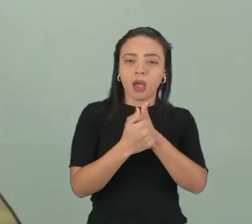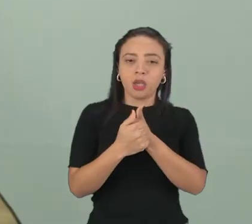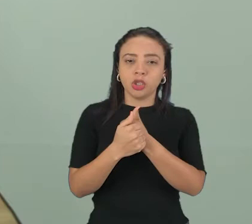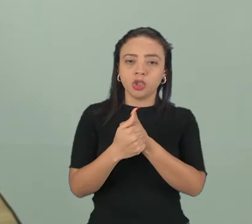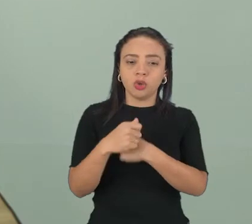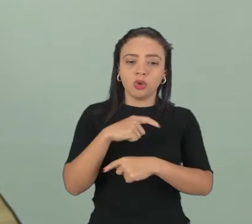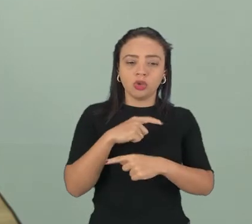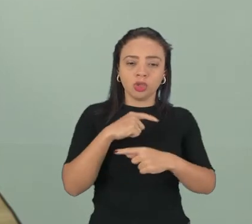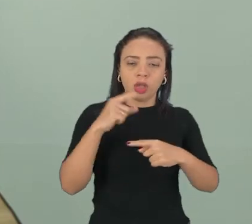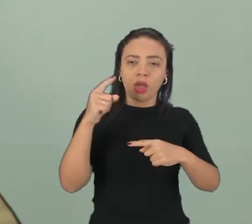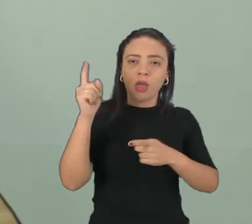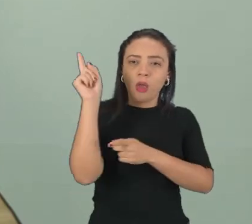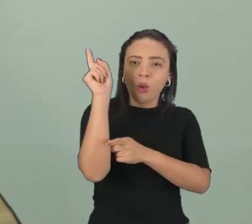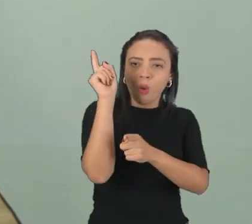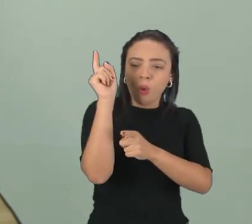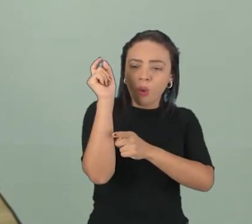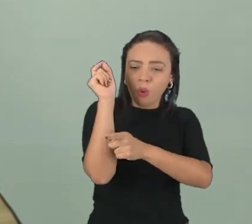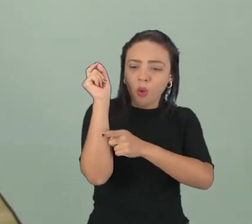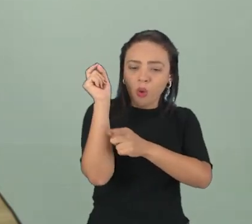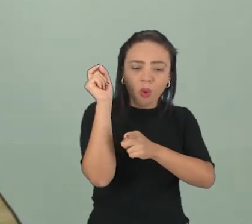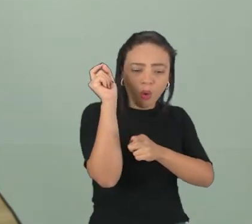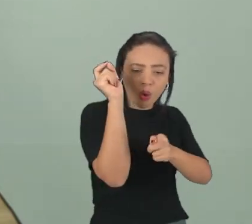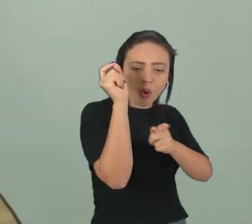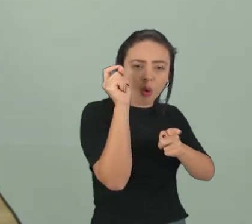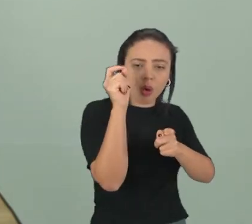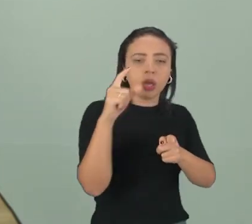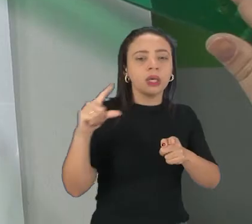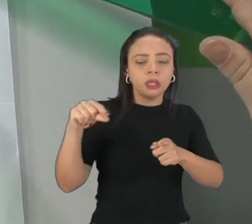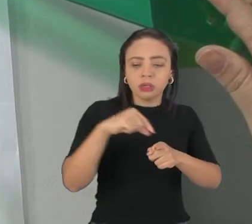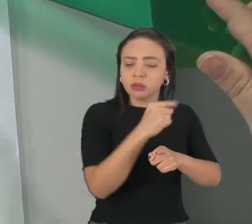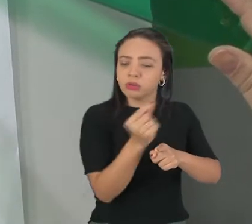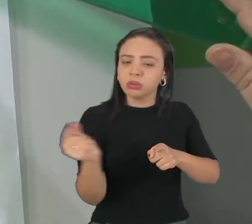que é por isso que ele